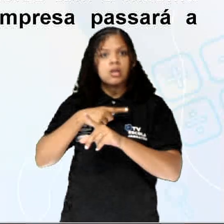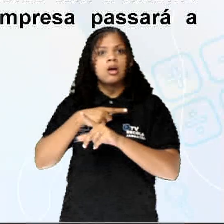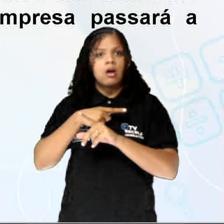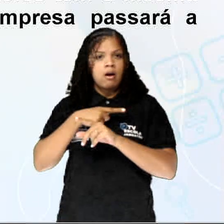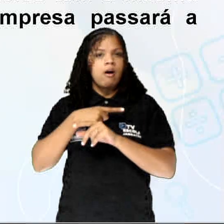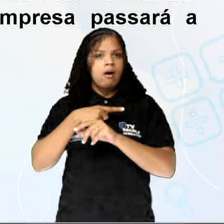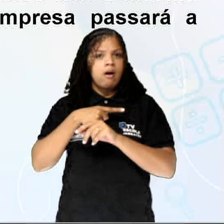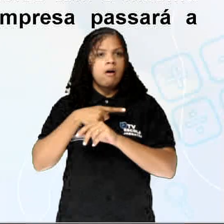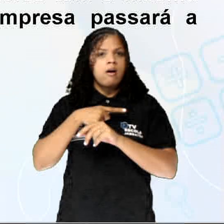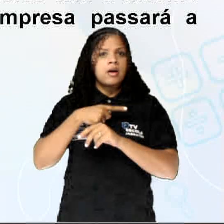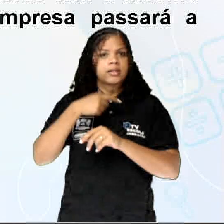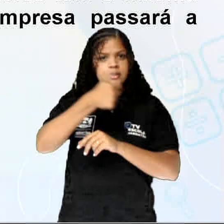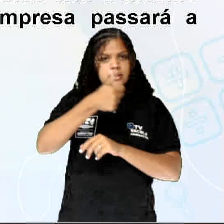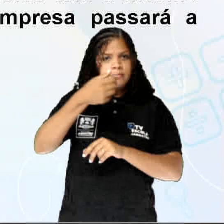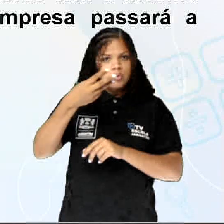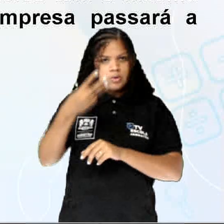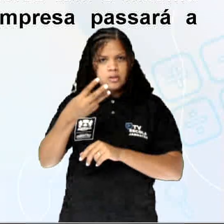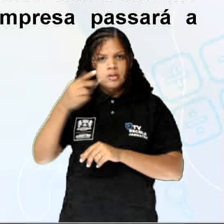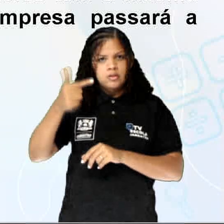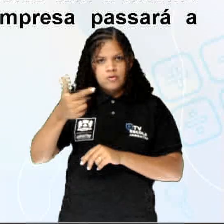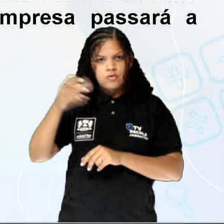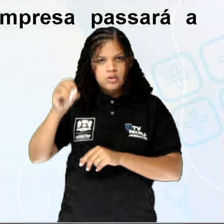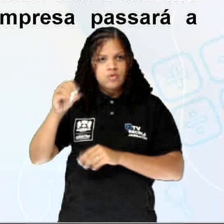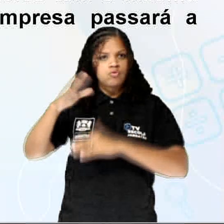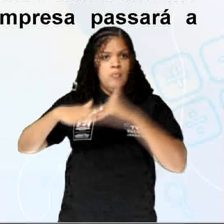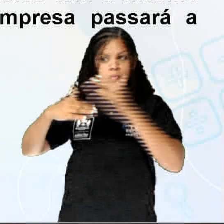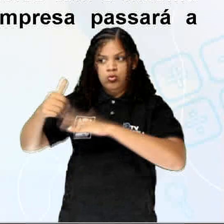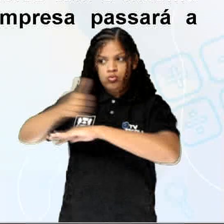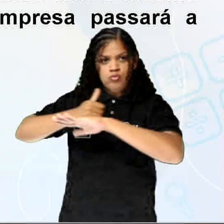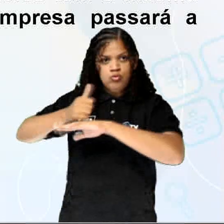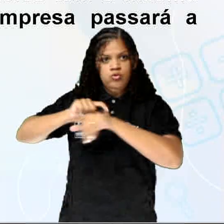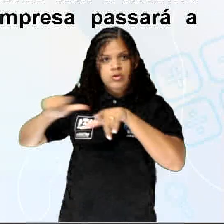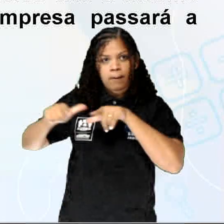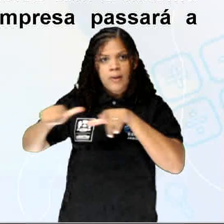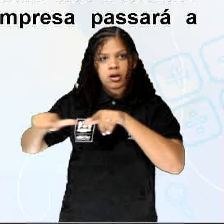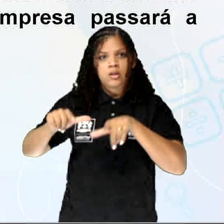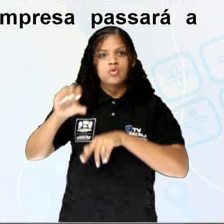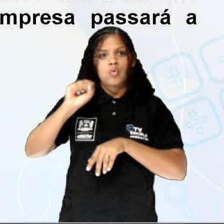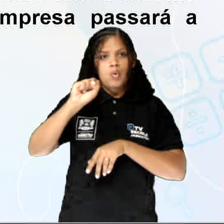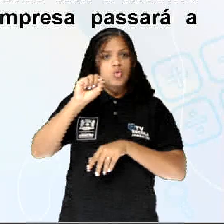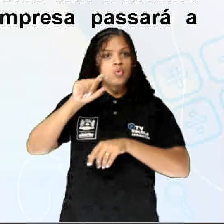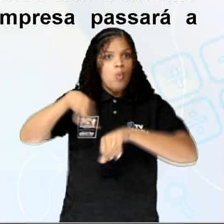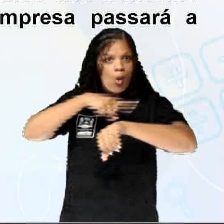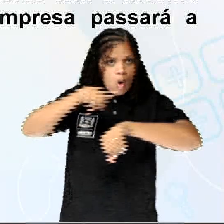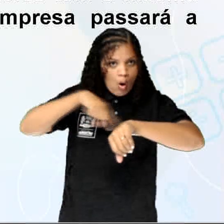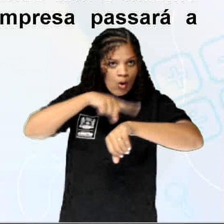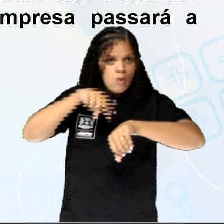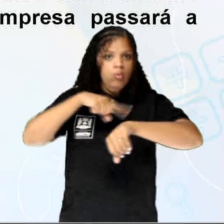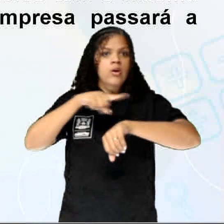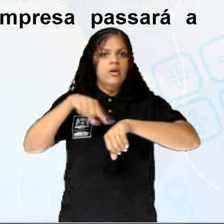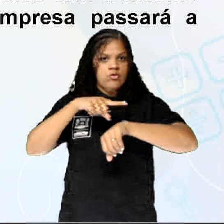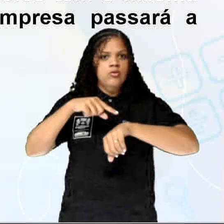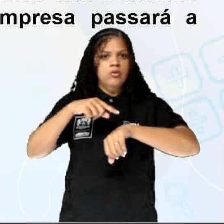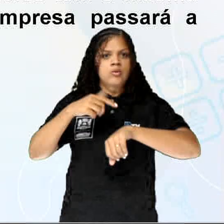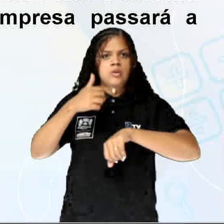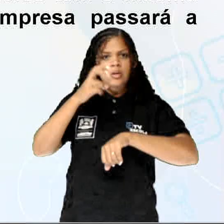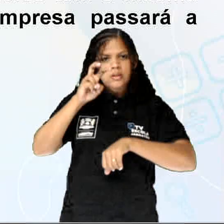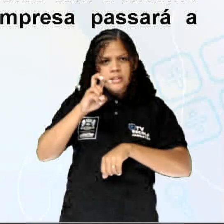x, 20x, e o 600 pega o 21. 600 vezes 21 é 12.600, e aí o valor de x vai